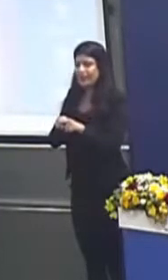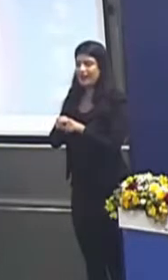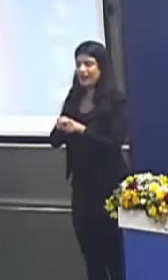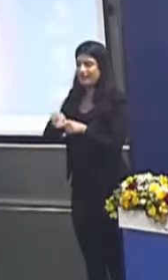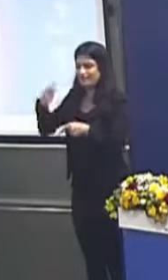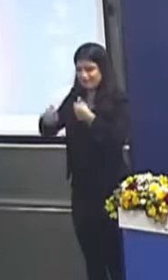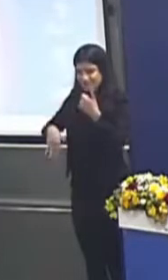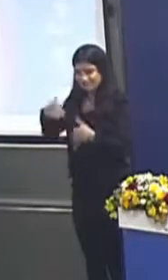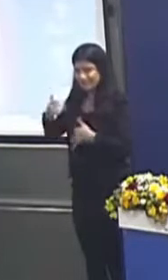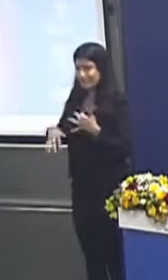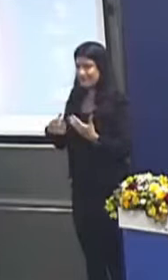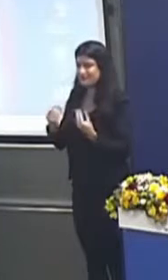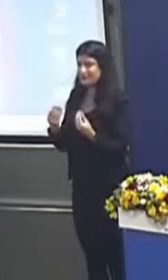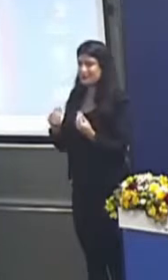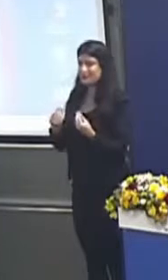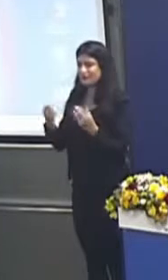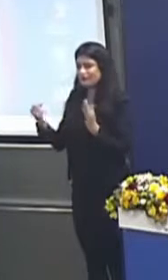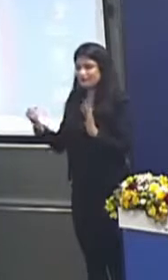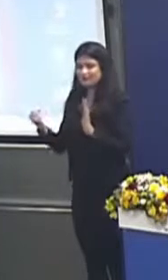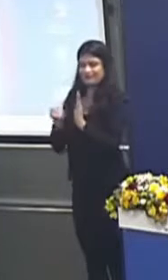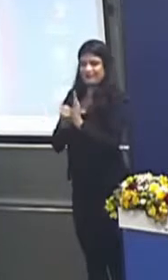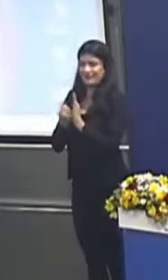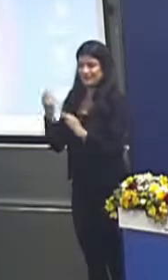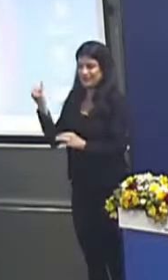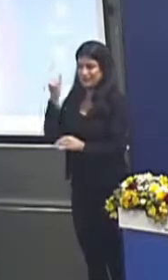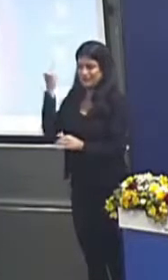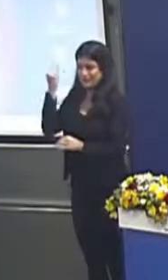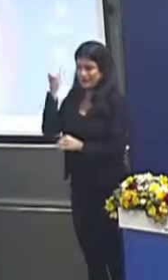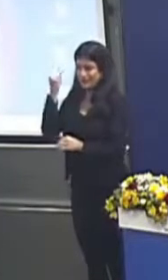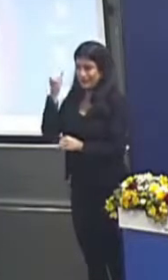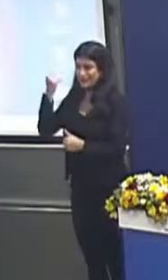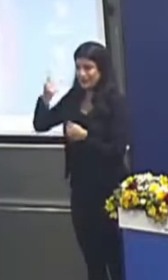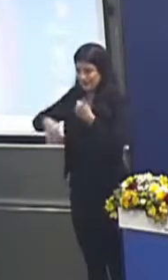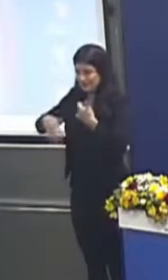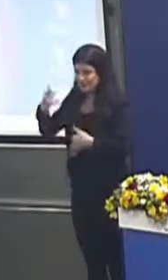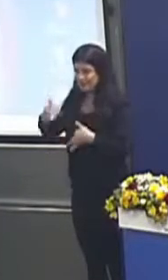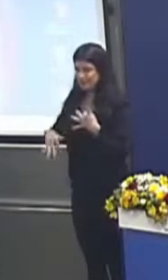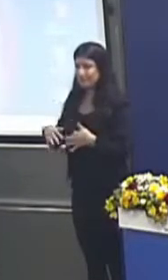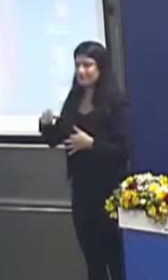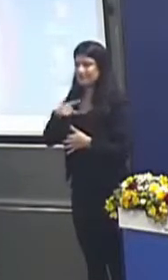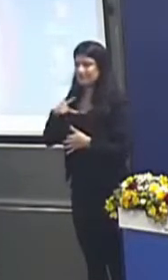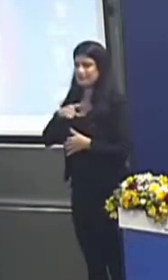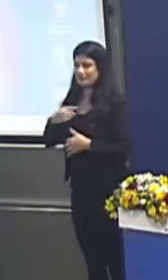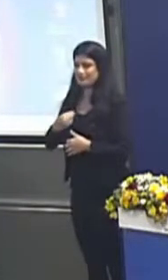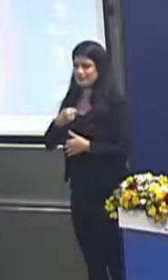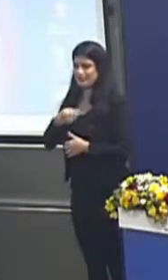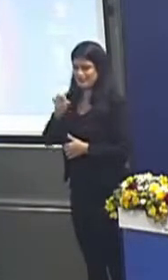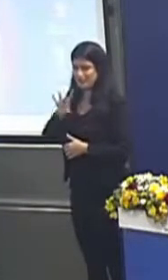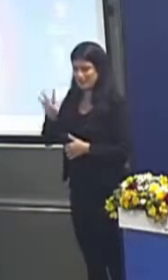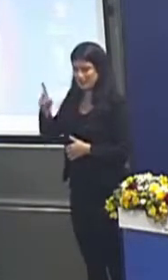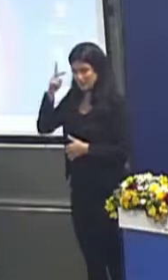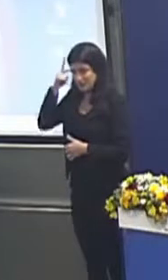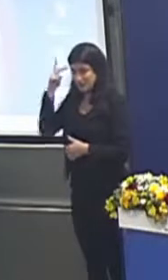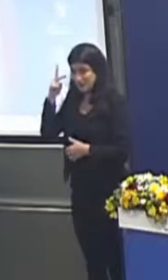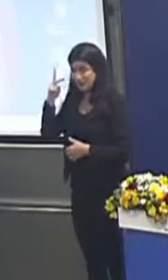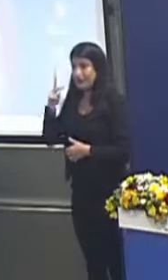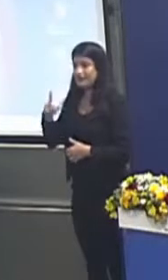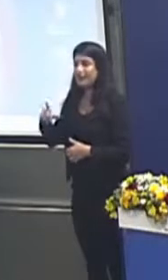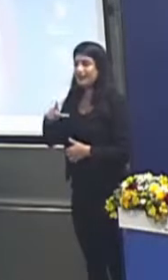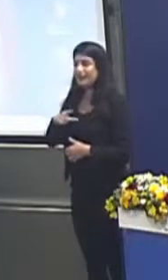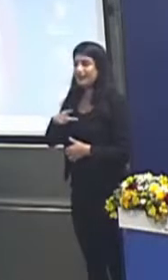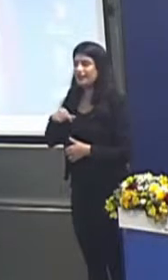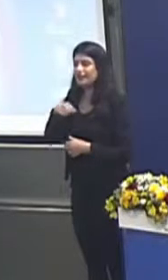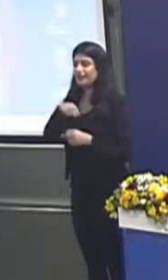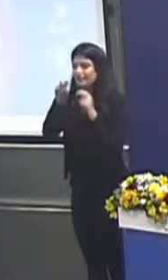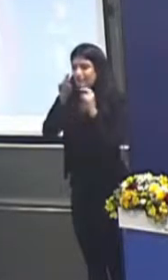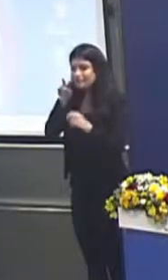acho que foi muito marcante todas as falas dos meus companheiros que me antecederam, mas dizer que eu olhava para o rosto